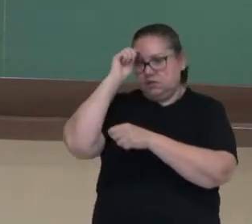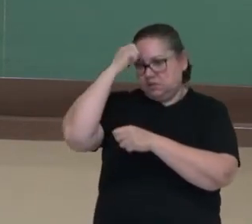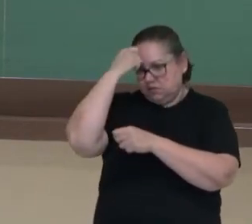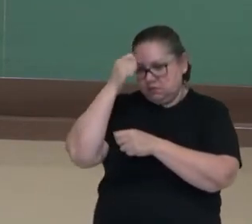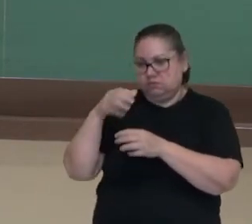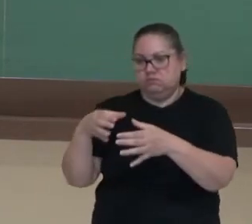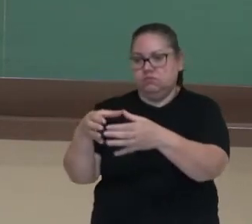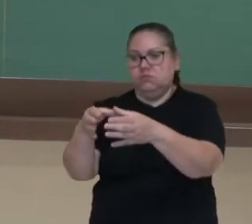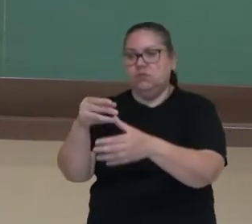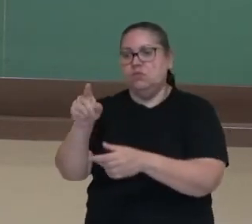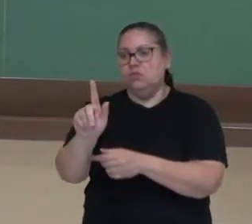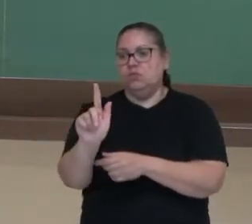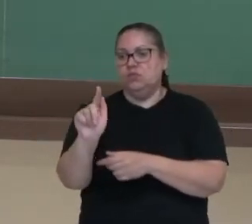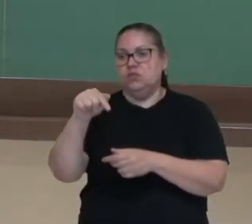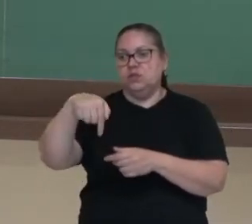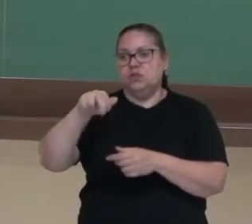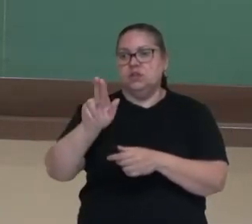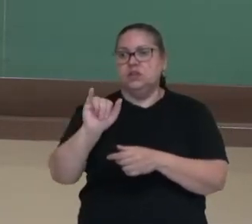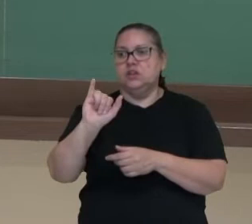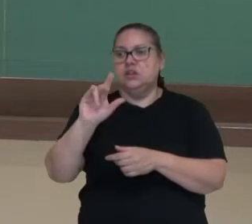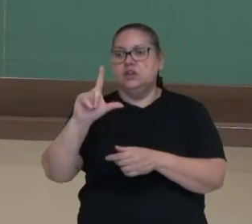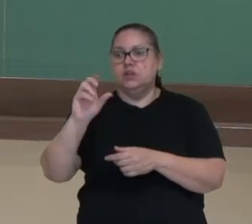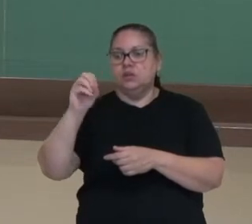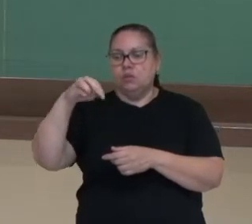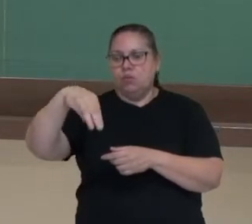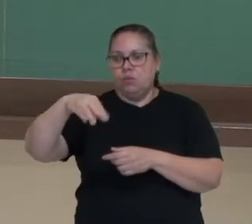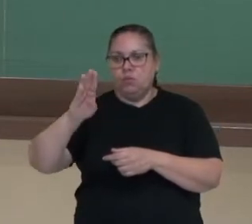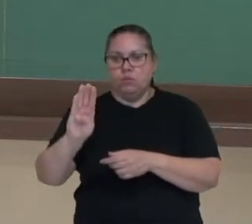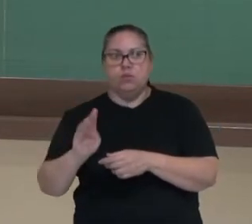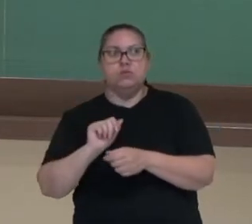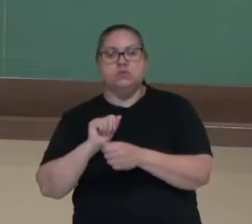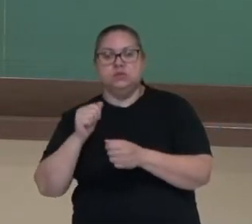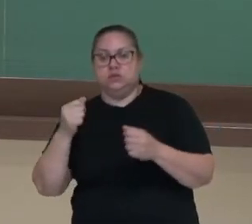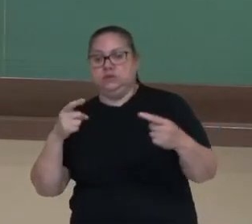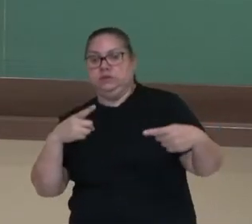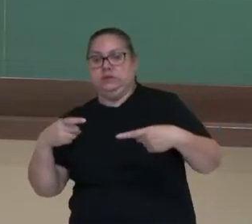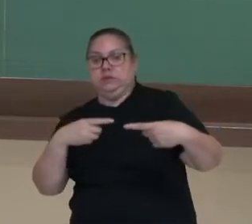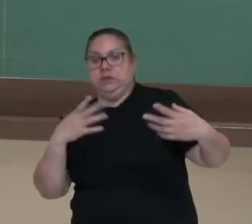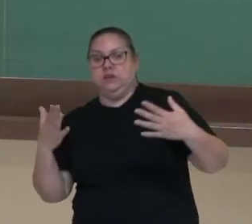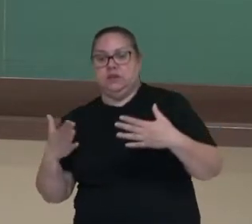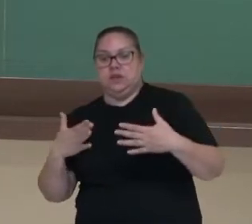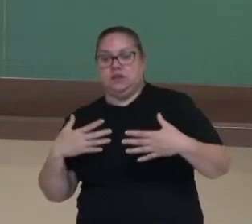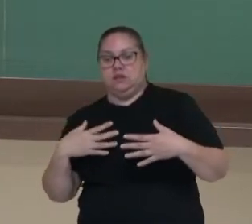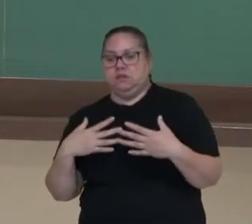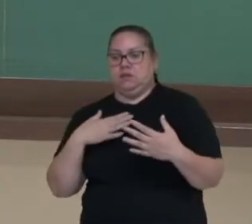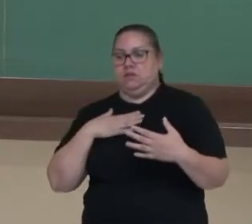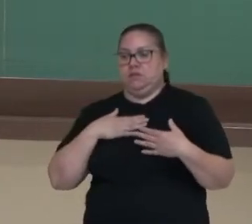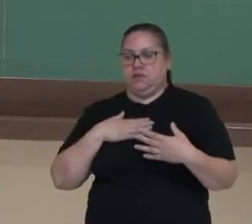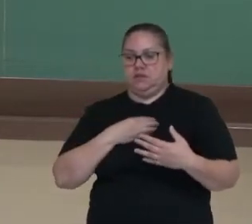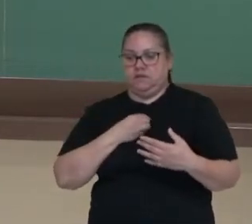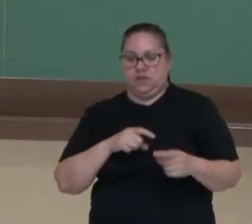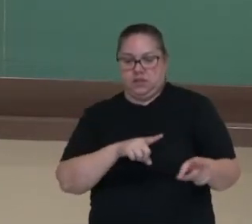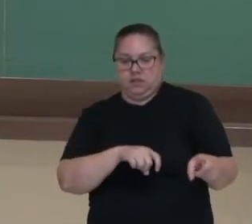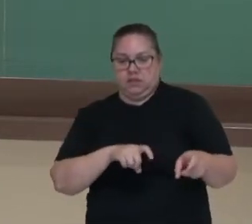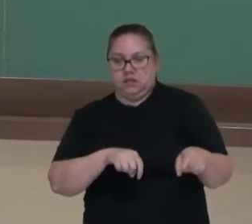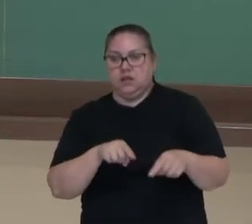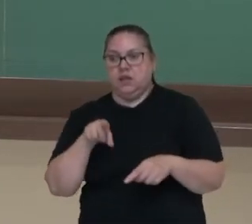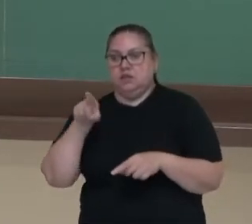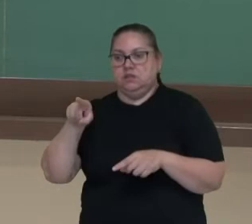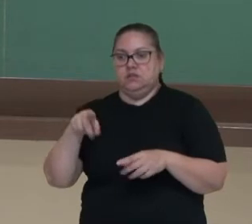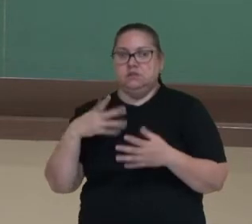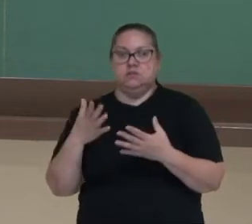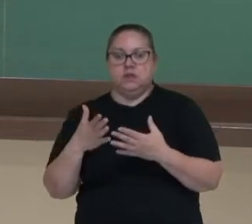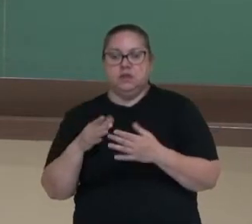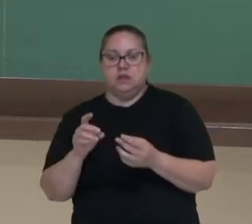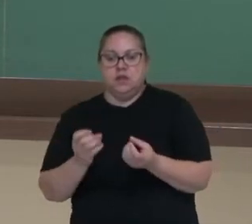criaram ali um quilombo e eu estou com dificuldade. Esses caras aqui estão me ameaçando, né, o meu comércio, porque aquele quilombo começou